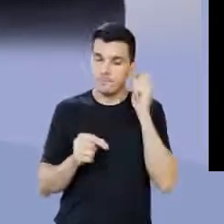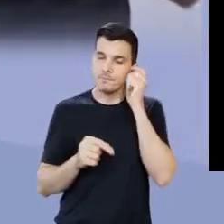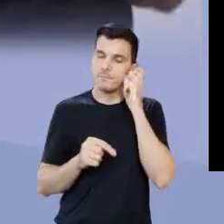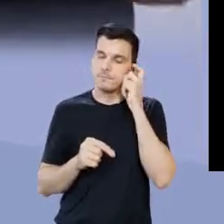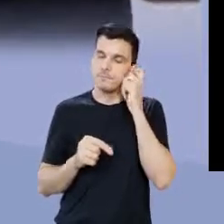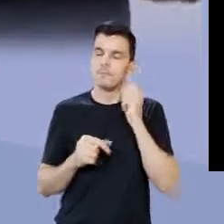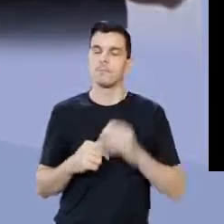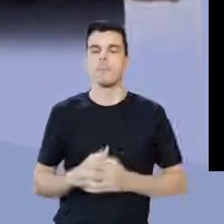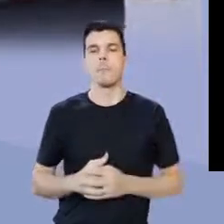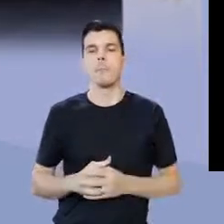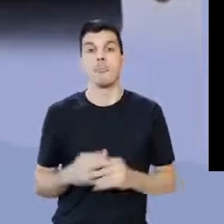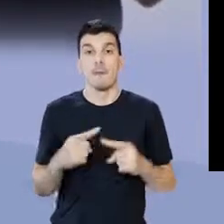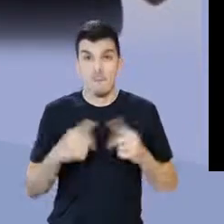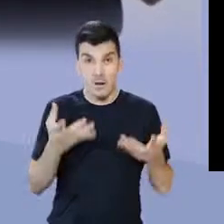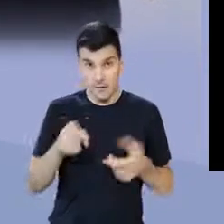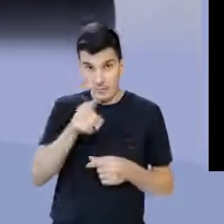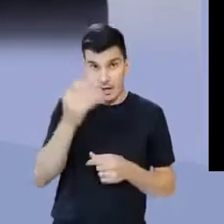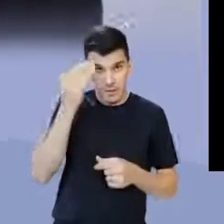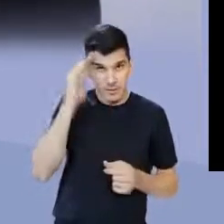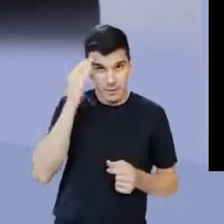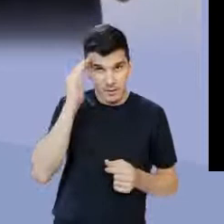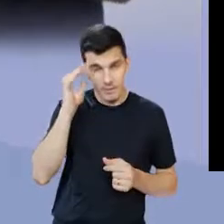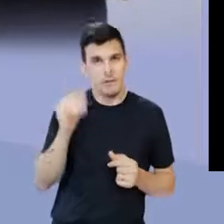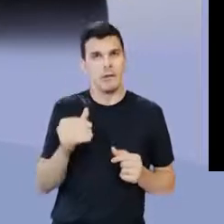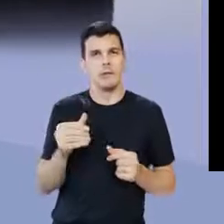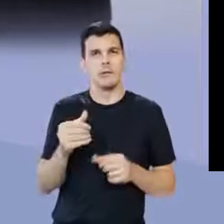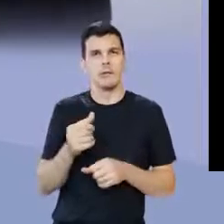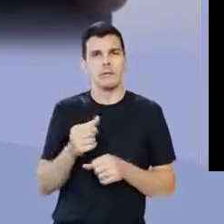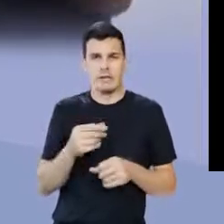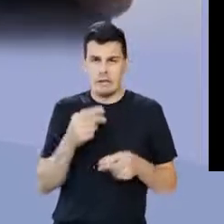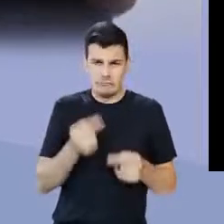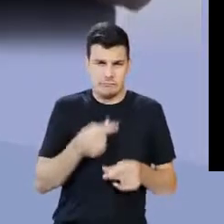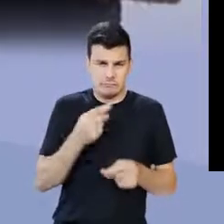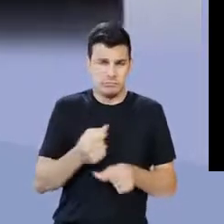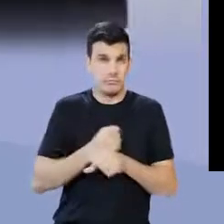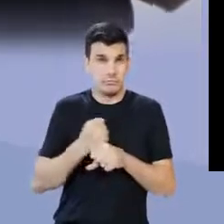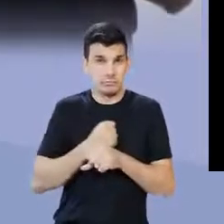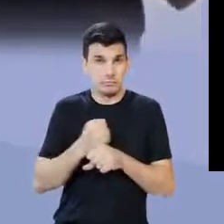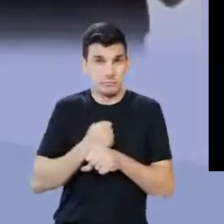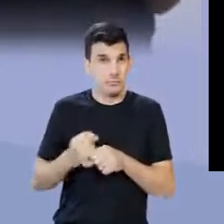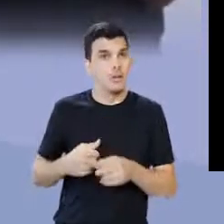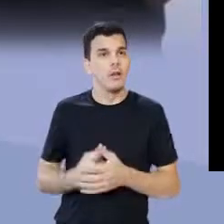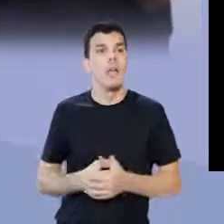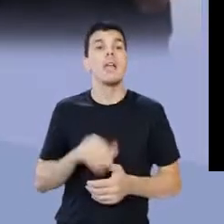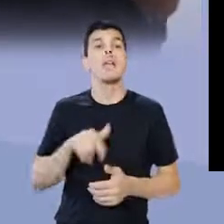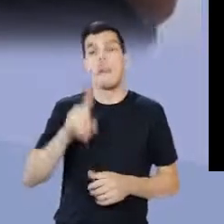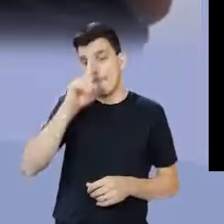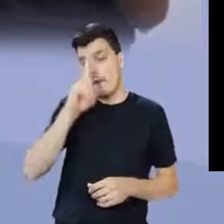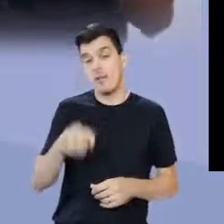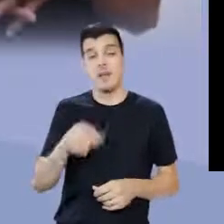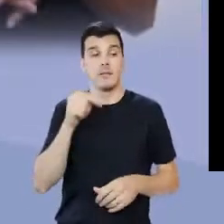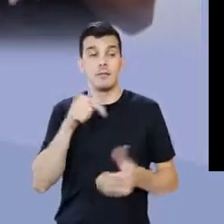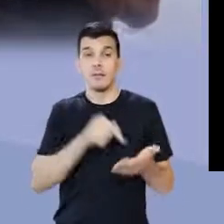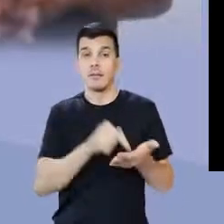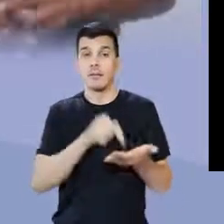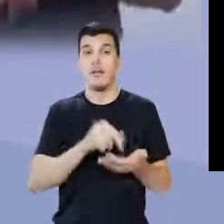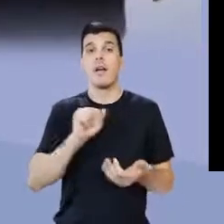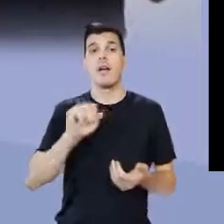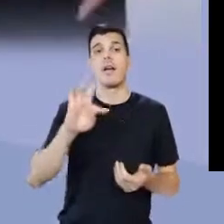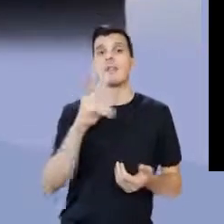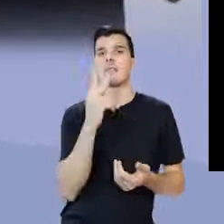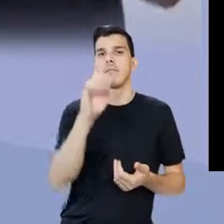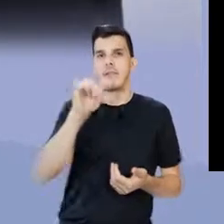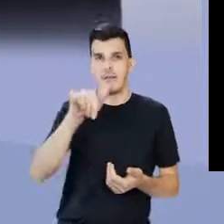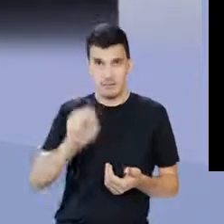do mundo ateniense. Mas eu quero que você entenda que durante muito tempo, de forma oral, falava-se que quem mandava de fato em Atenas eram